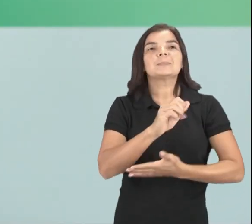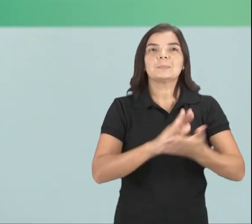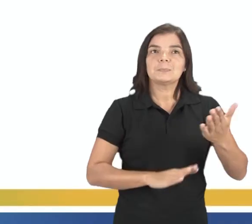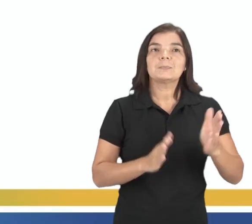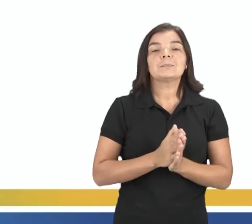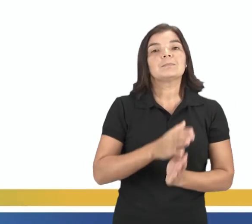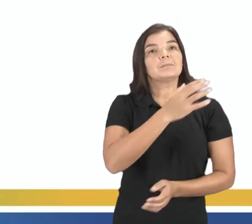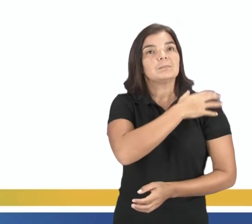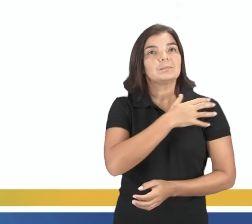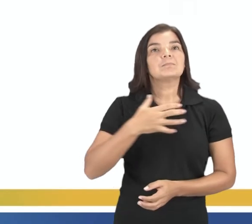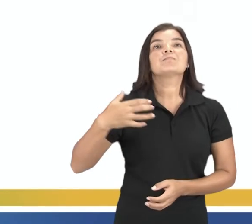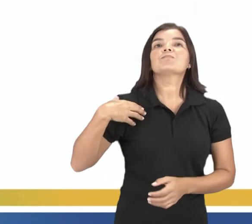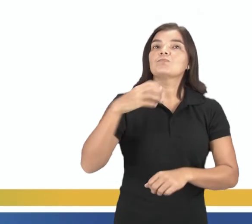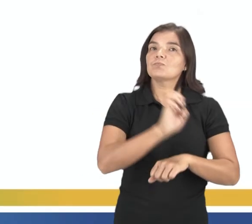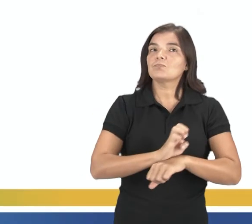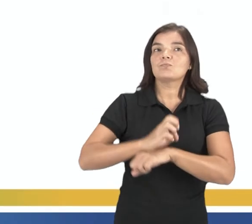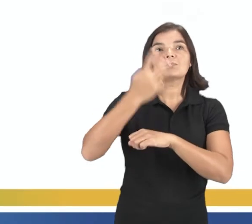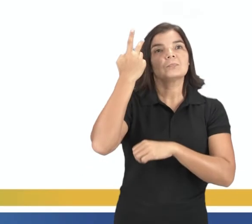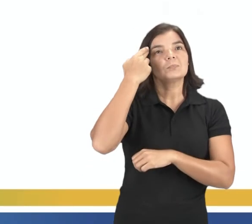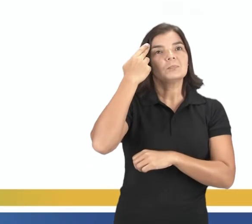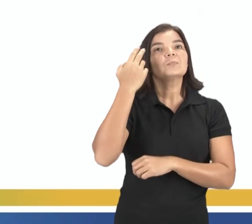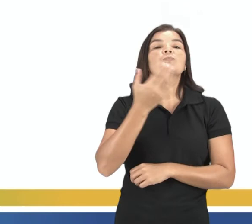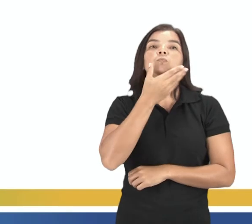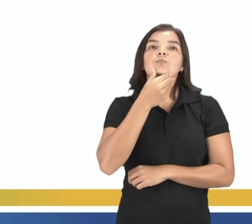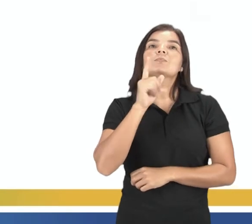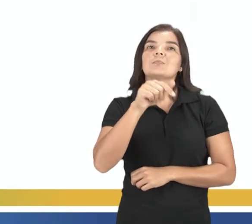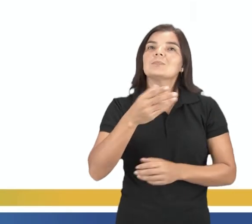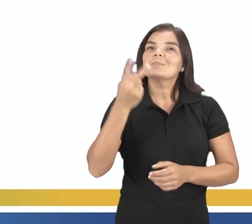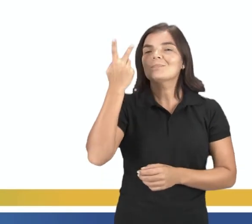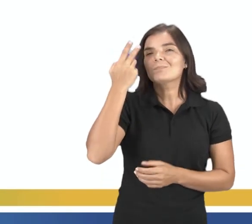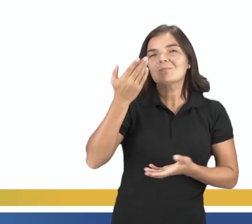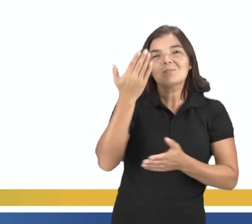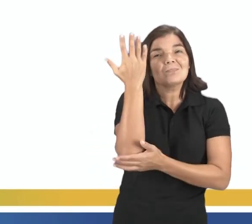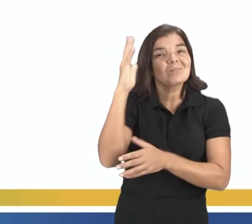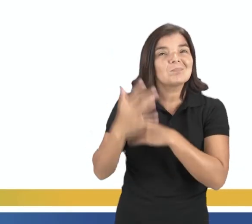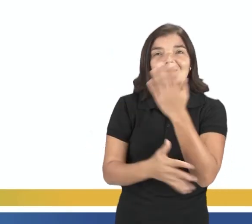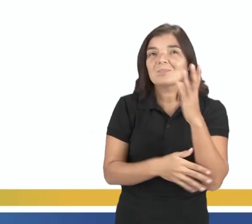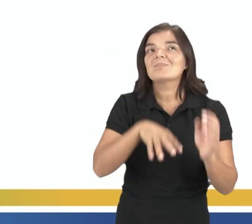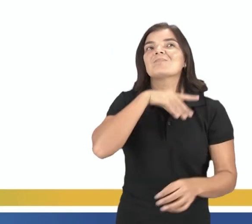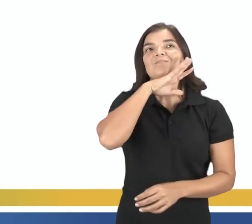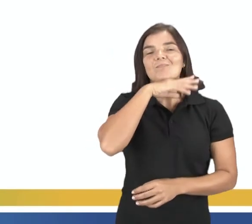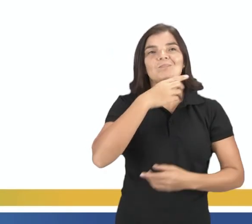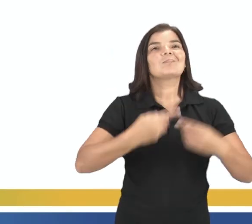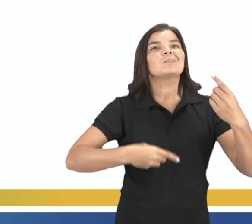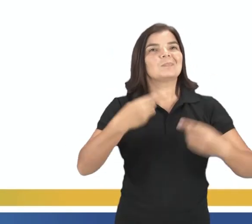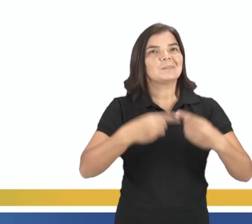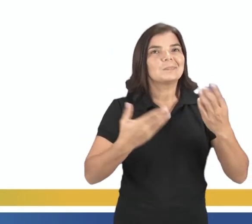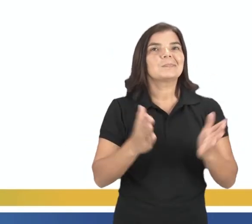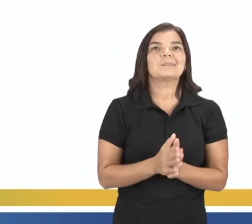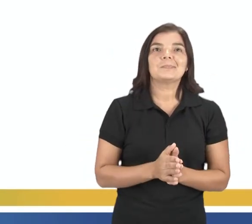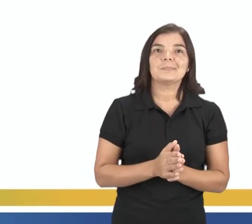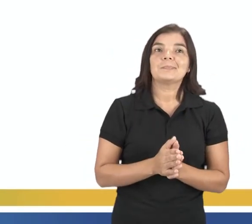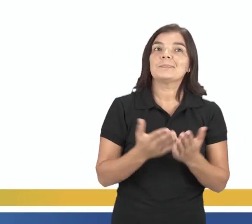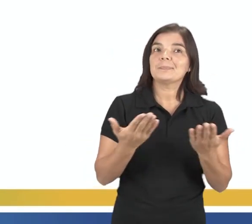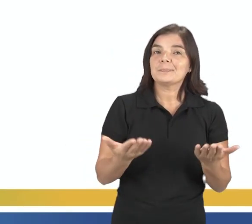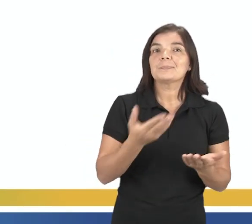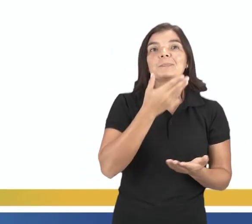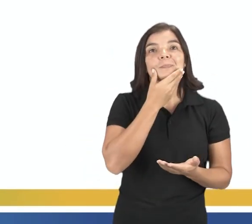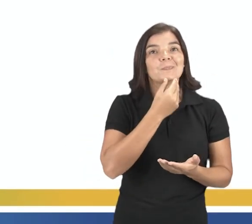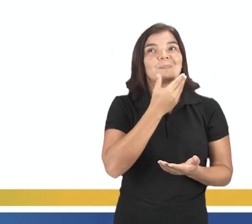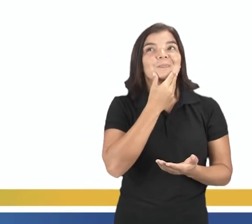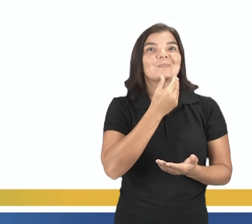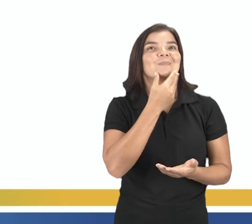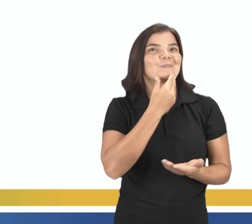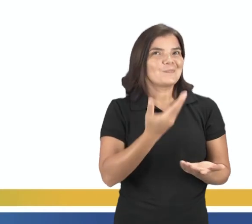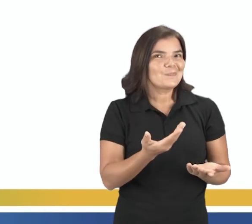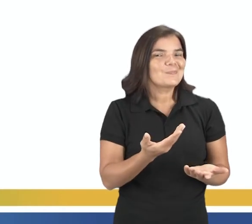Para Aristóteles, o Estado é natural, sendo que o homem é, por natureza, um animal político. Anthropozoon politikon, não